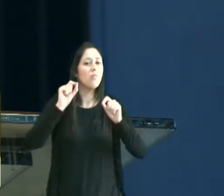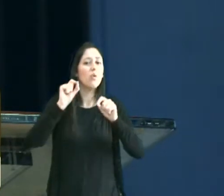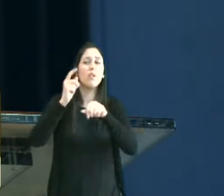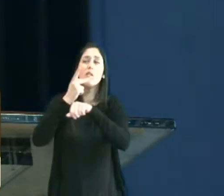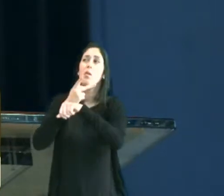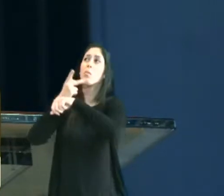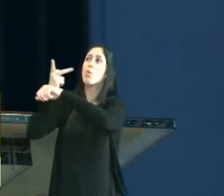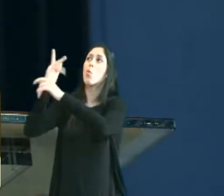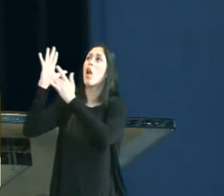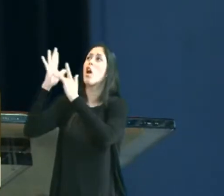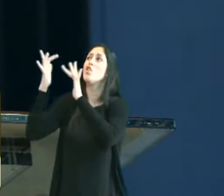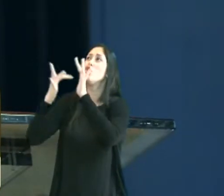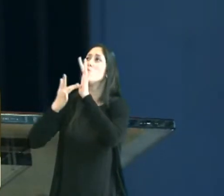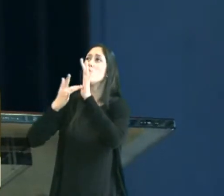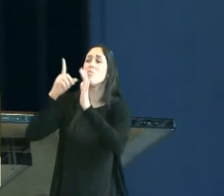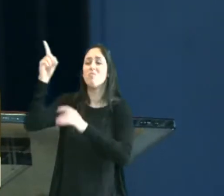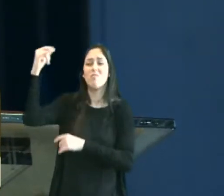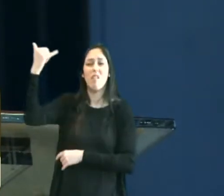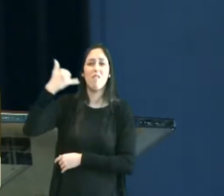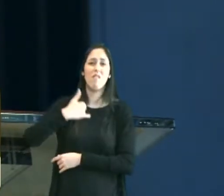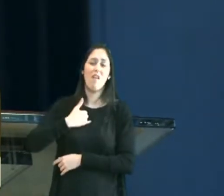de Jesus.